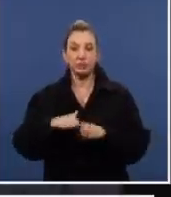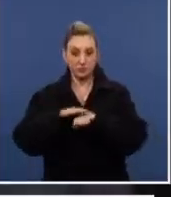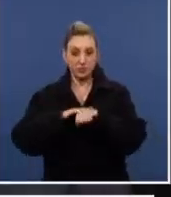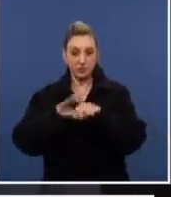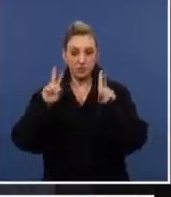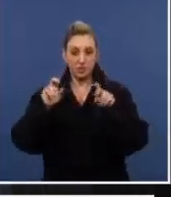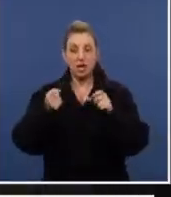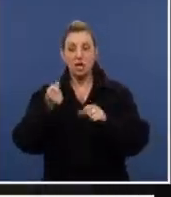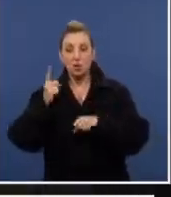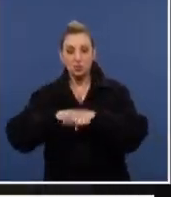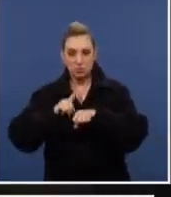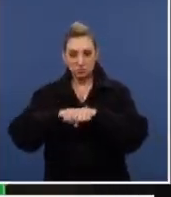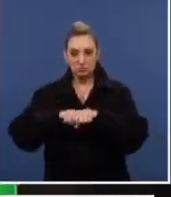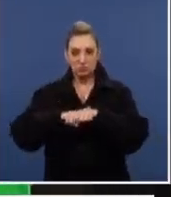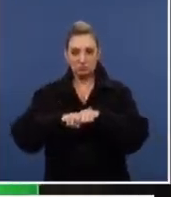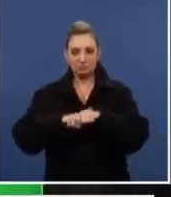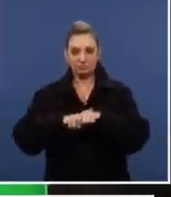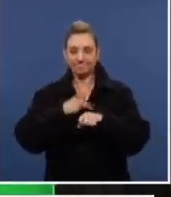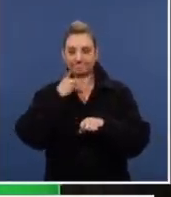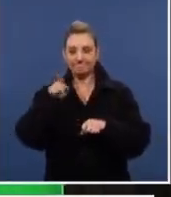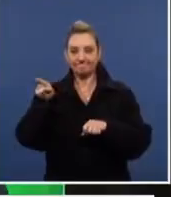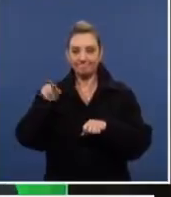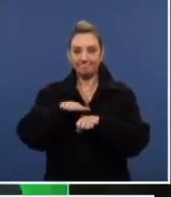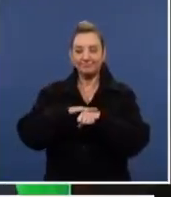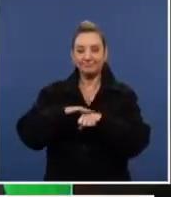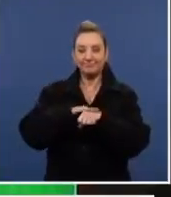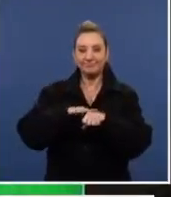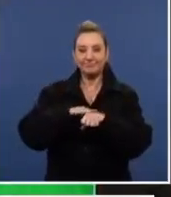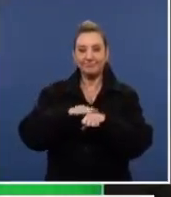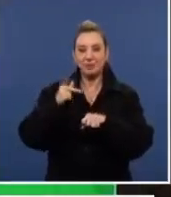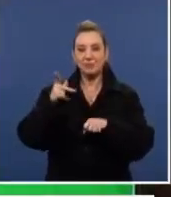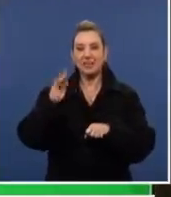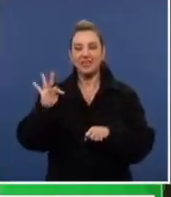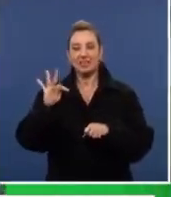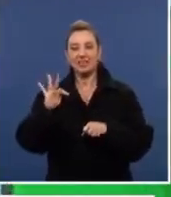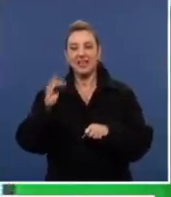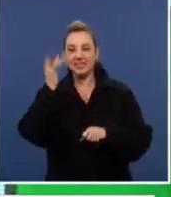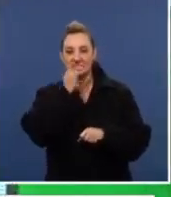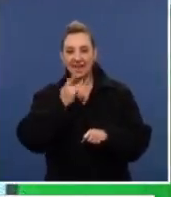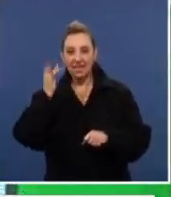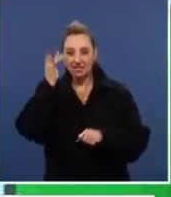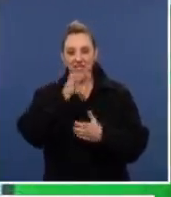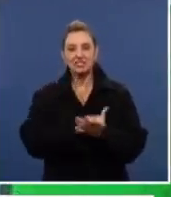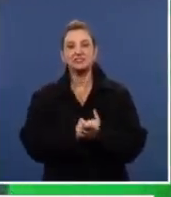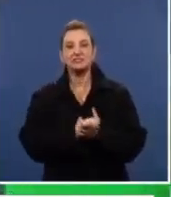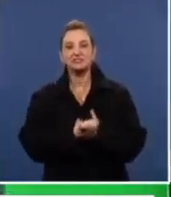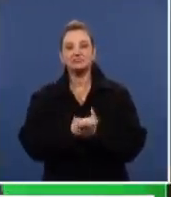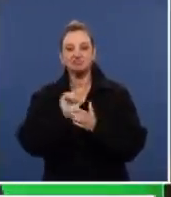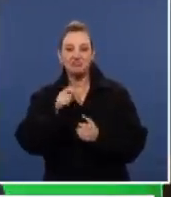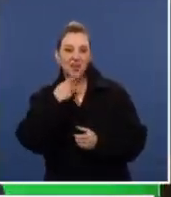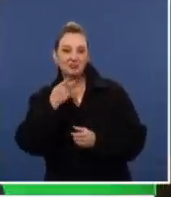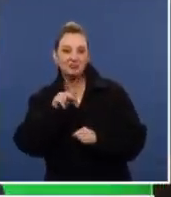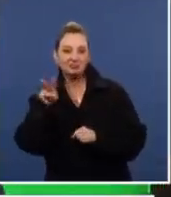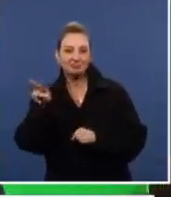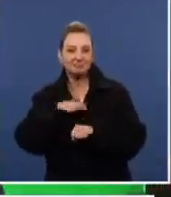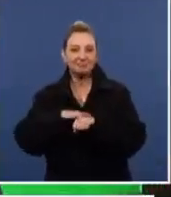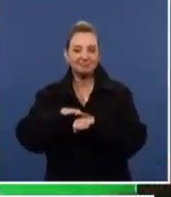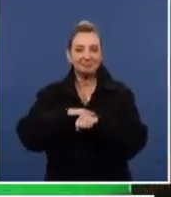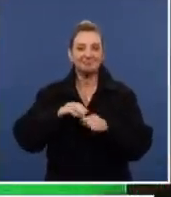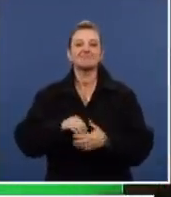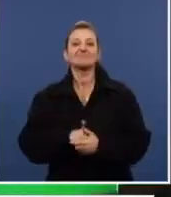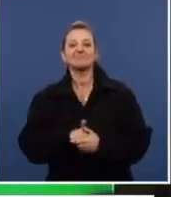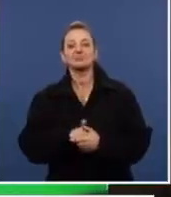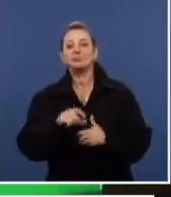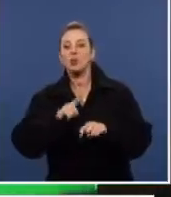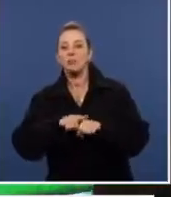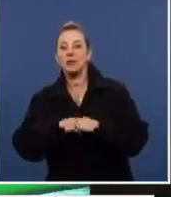alguns momentos foi flagrado o senhor conversando com o candidato do PT, Fernando Haddad. O senhor pode dizer o que vocês conversavam naqueles momentos,